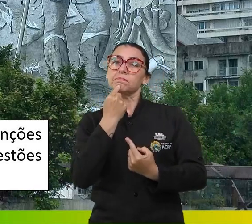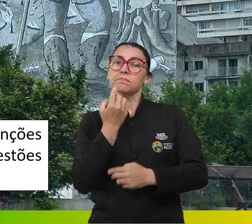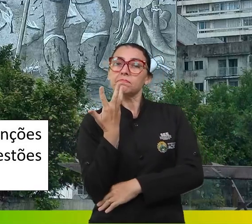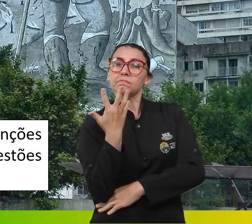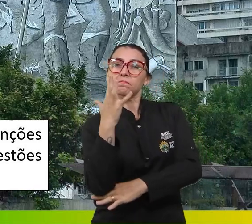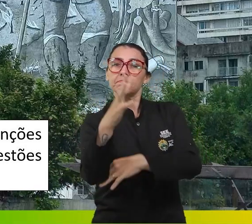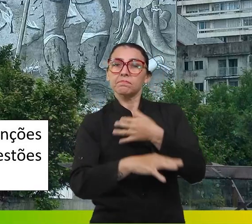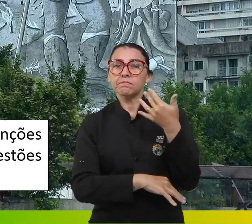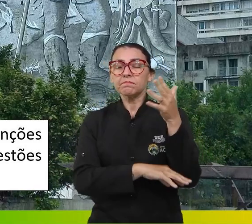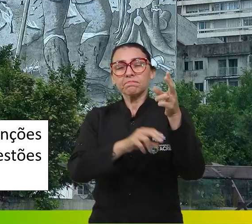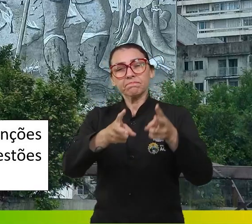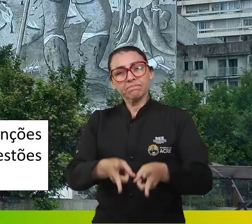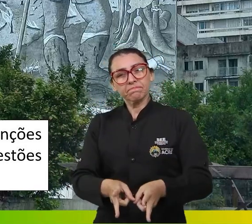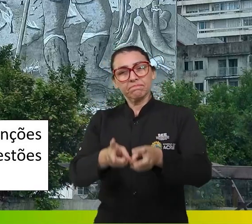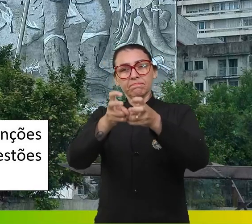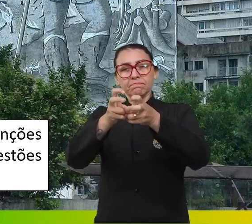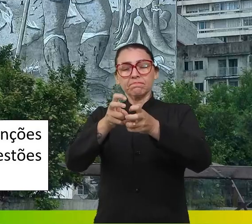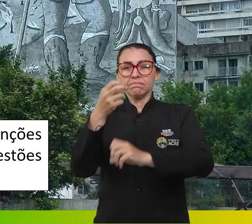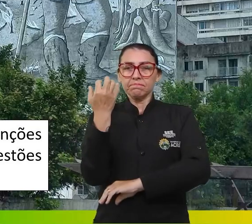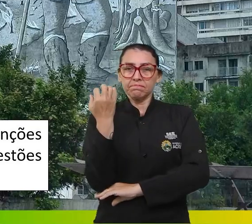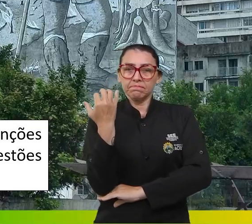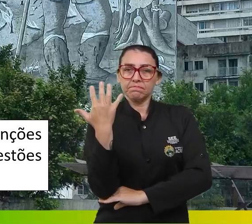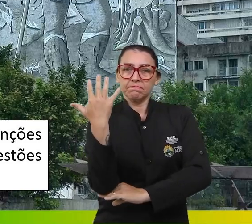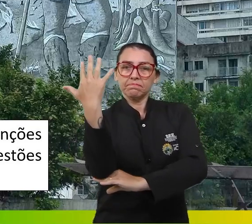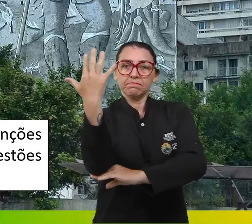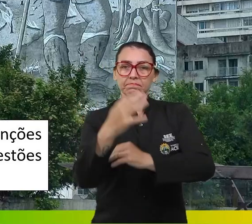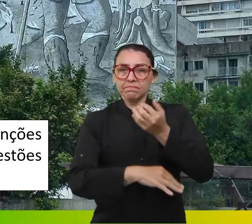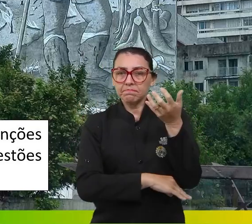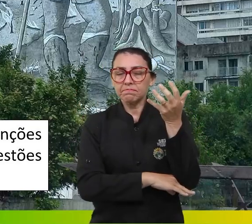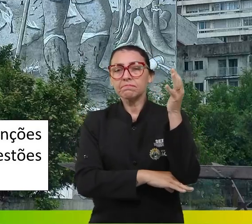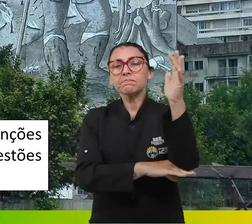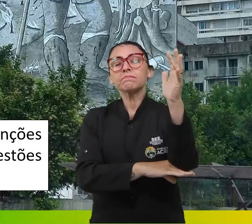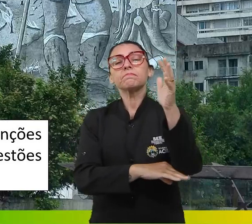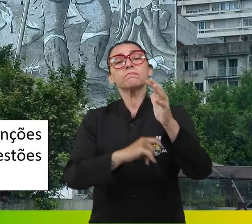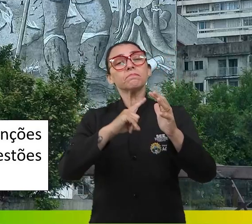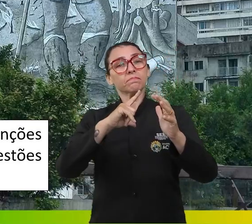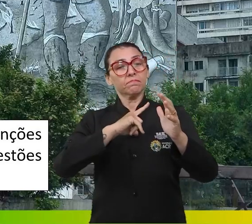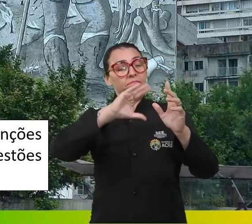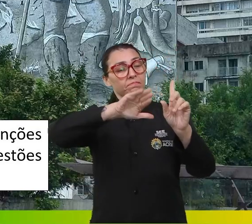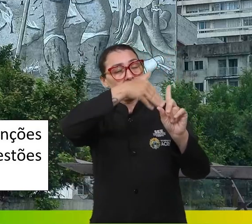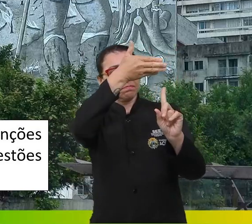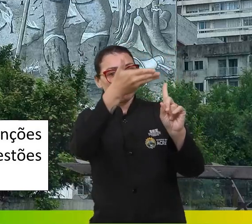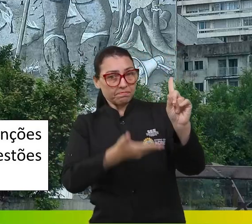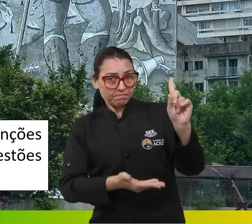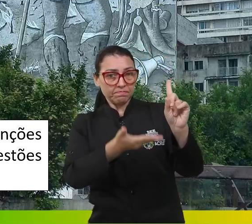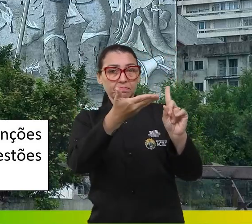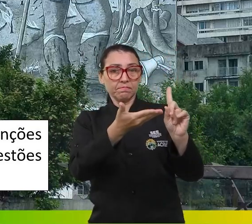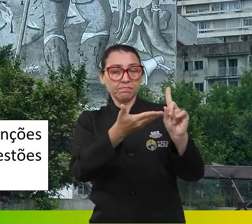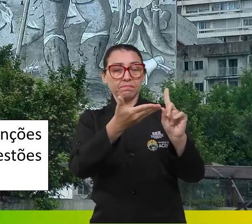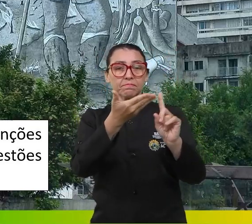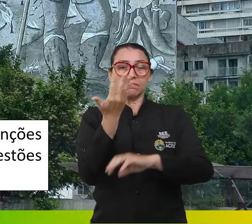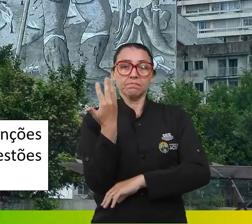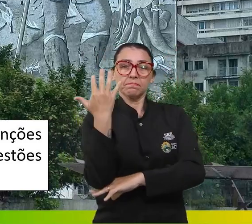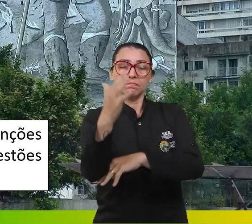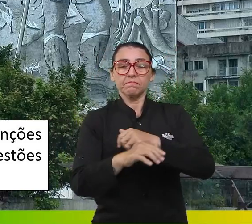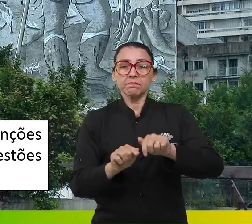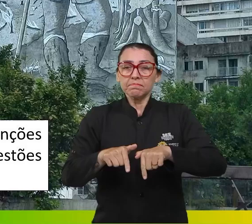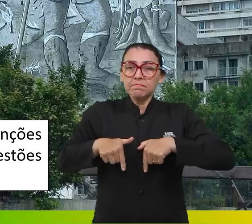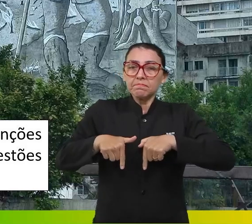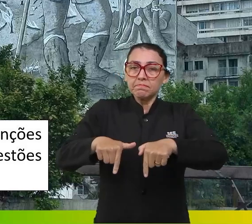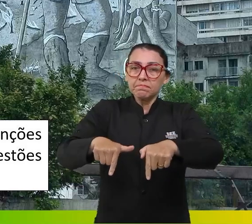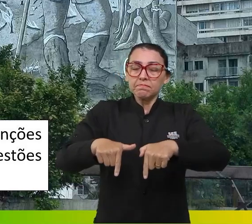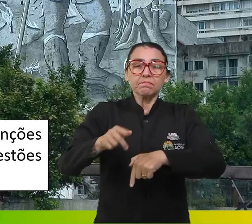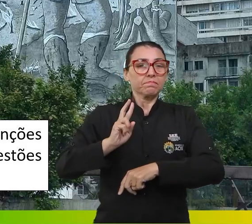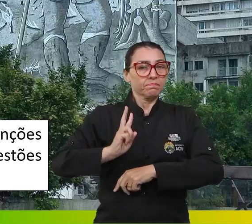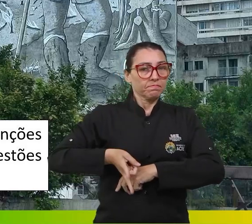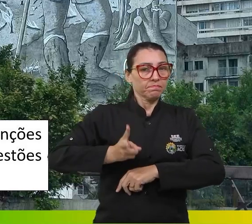Como a gente pode observar aqui, desse lado, ele homenageia os brigadistas florestais que lutam para